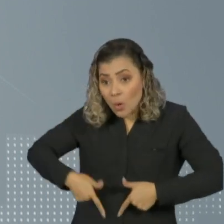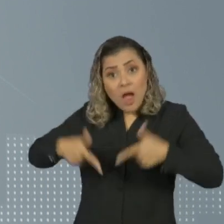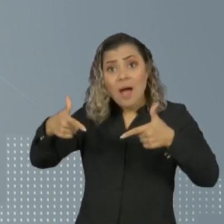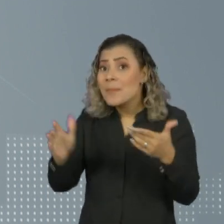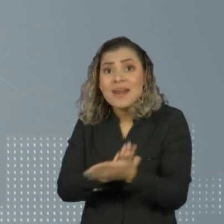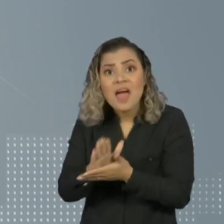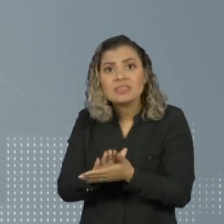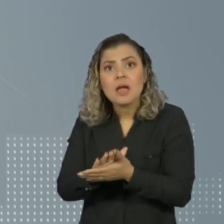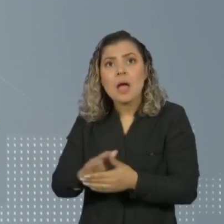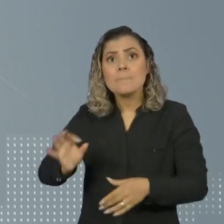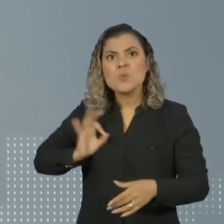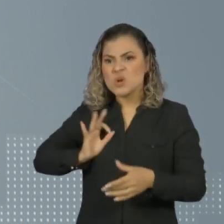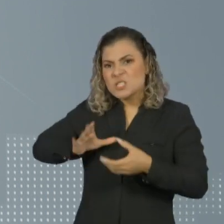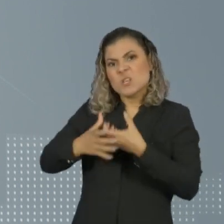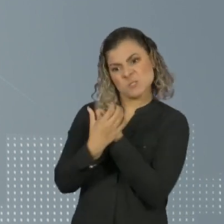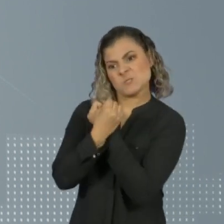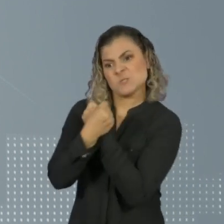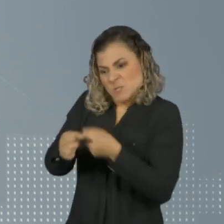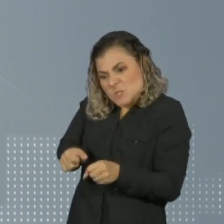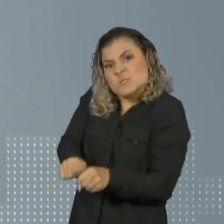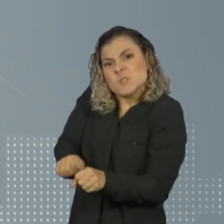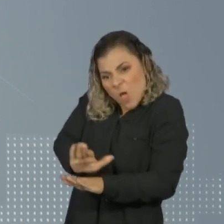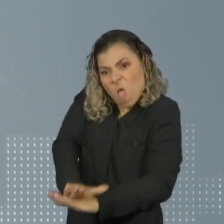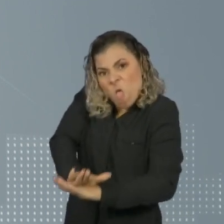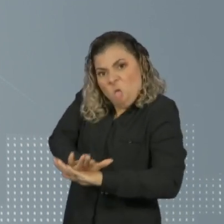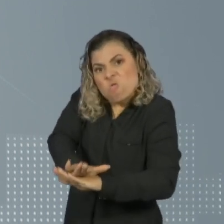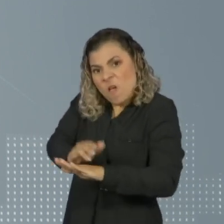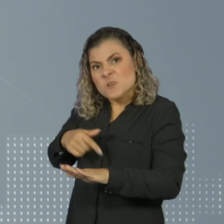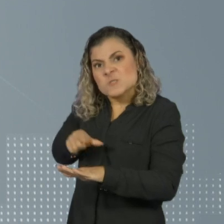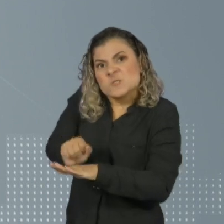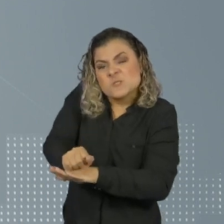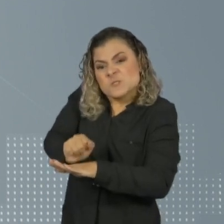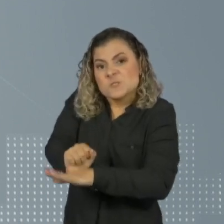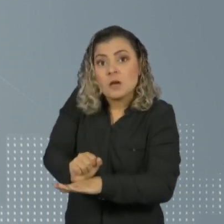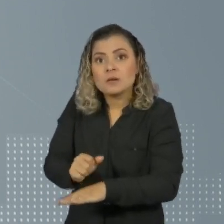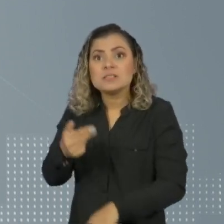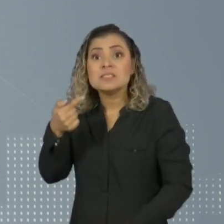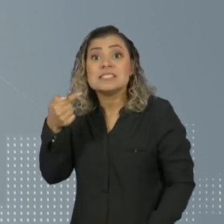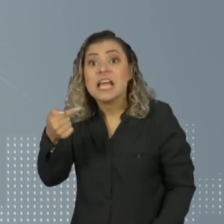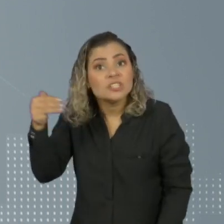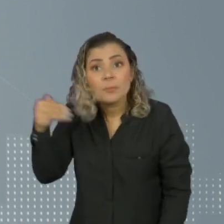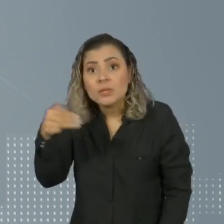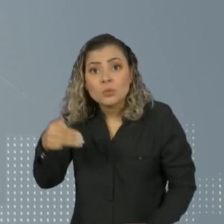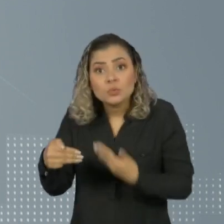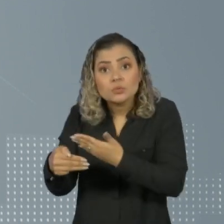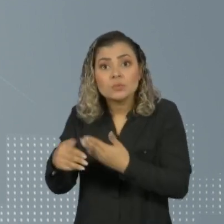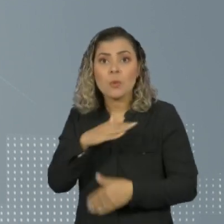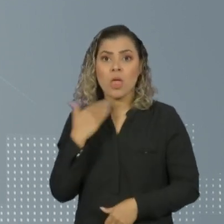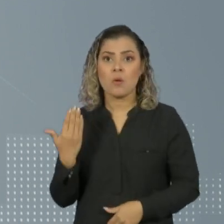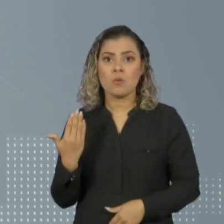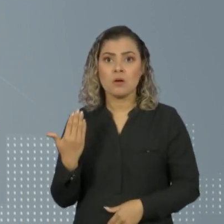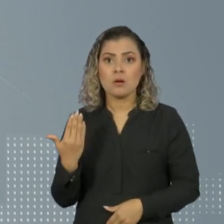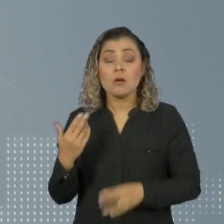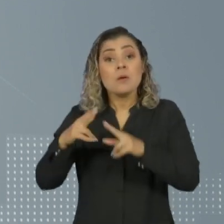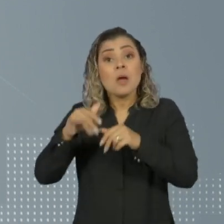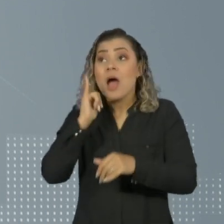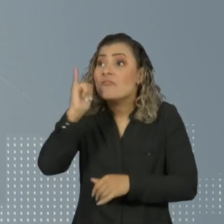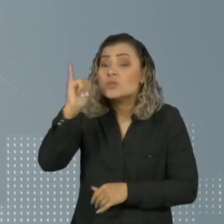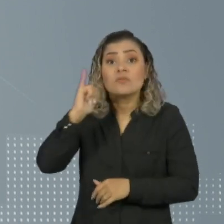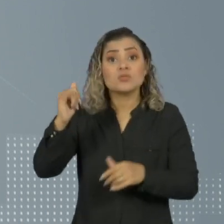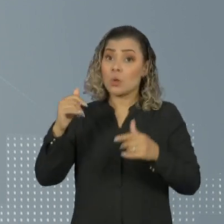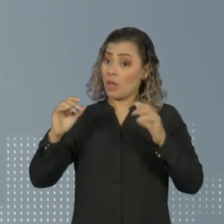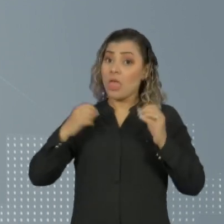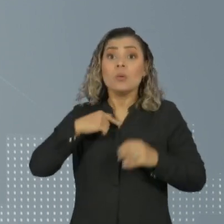que foi sufocado por um policial ajoelhado sobre ele por mais de 7 minutos, enquanto Floyd avisava que